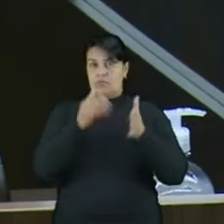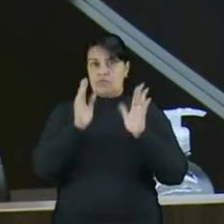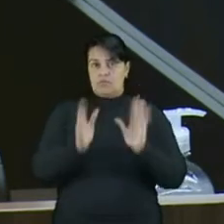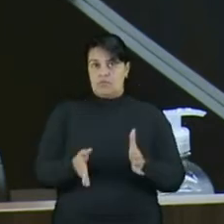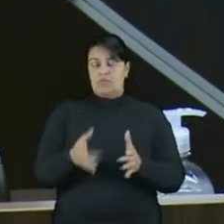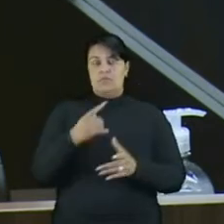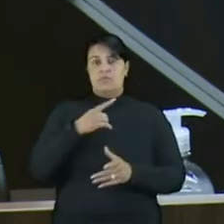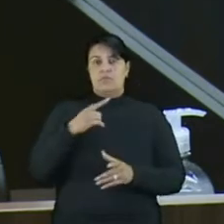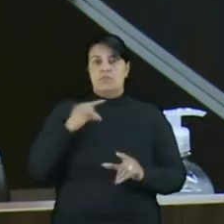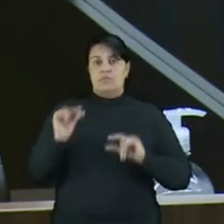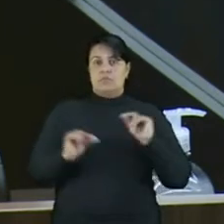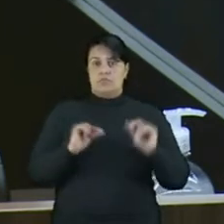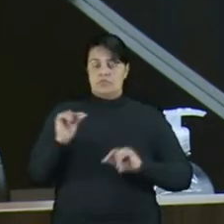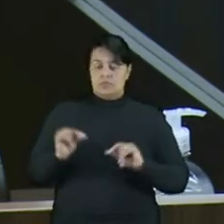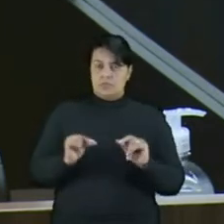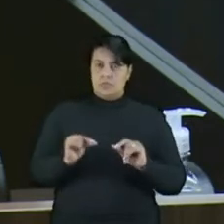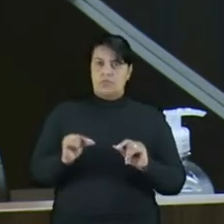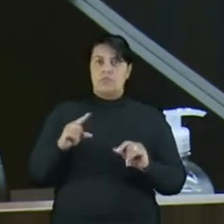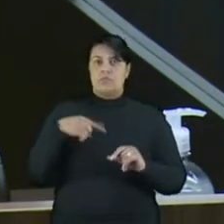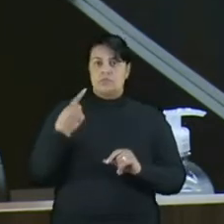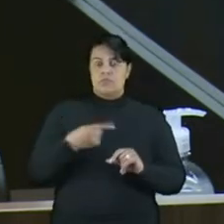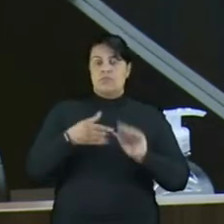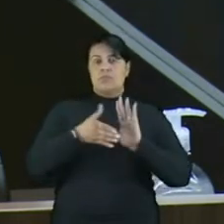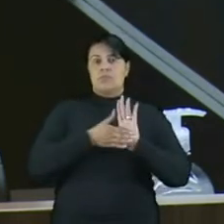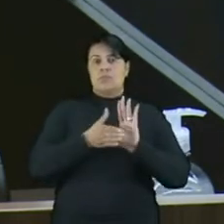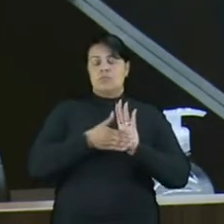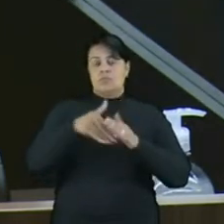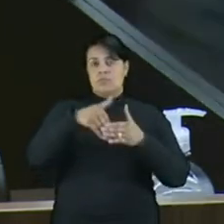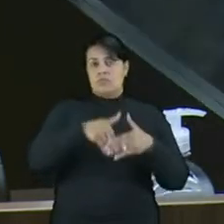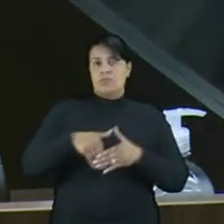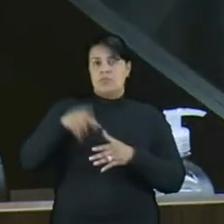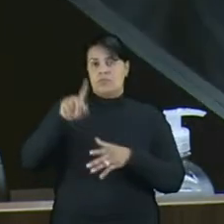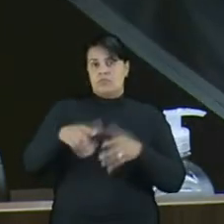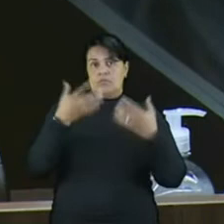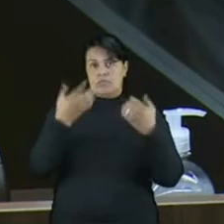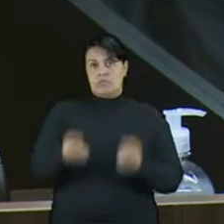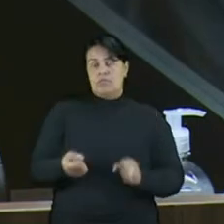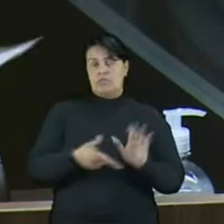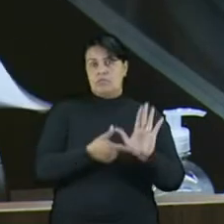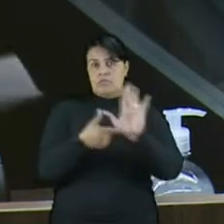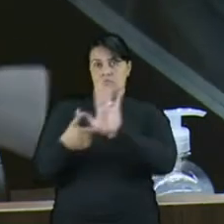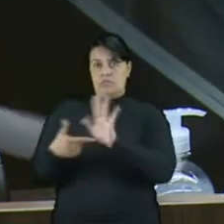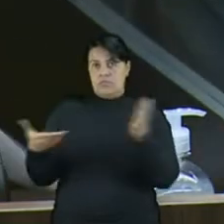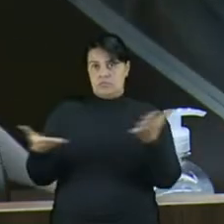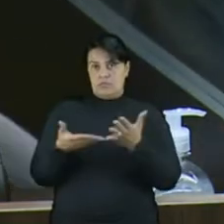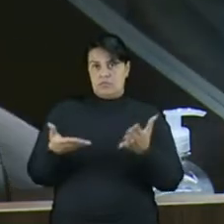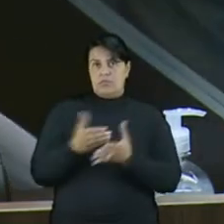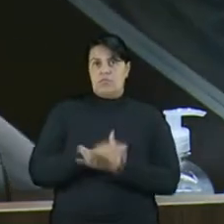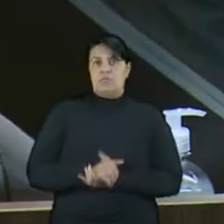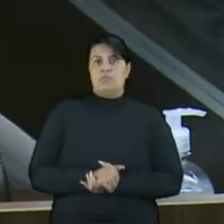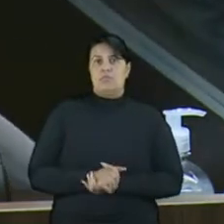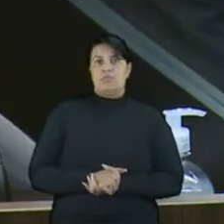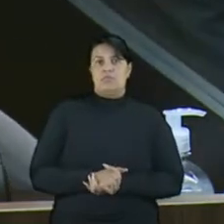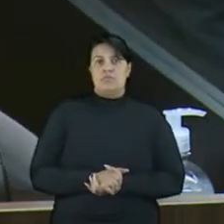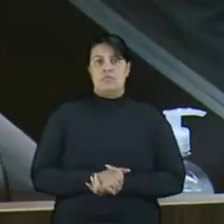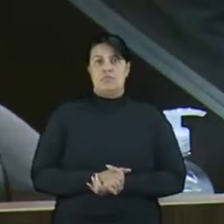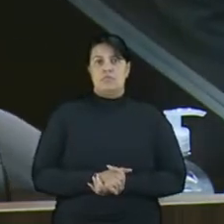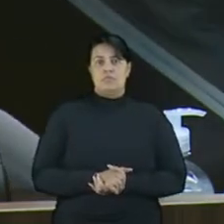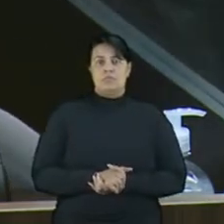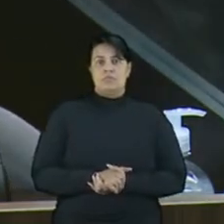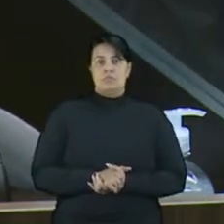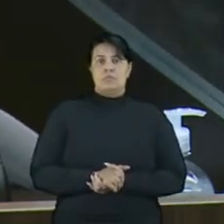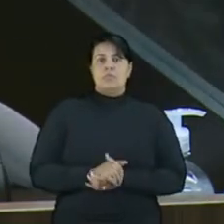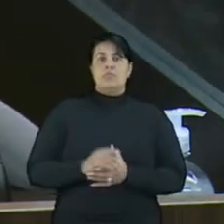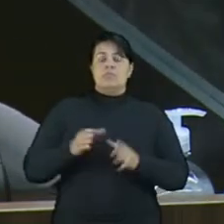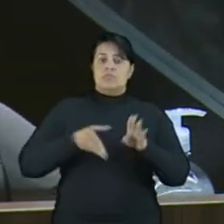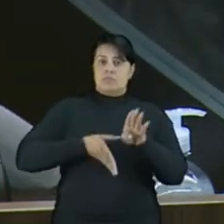ministros, senhora Procuradora-Geral, voto para que este tribunal adote a medida de acordo que traga apreciação a este colegiado. Proposta.